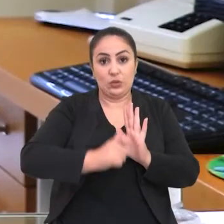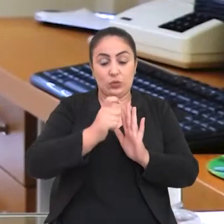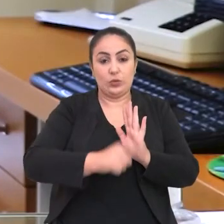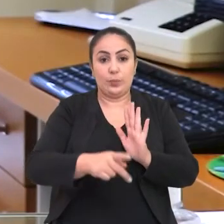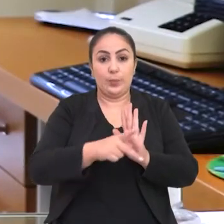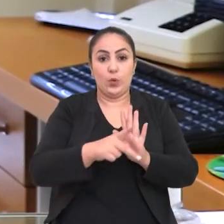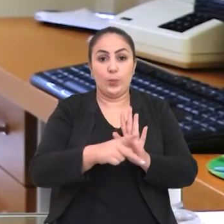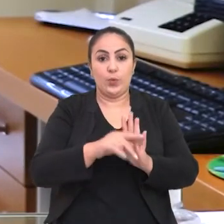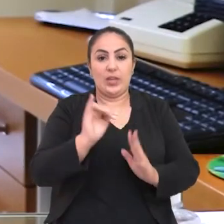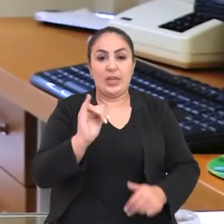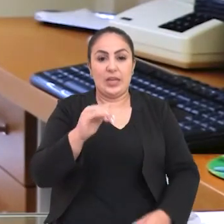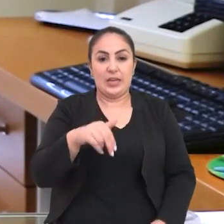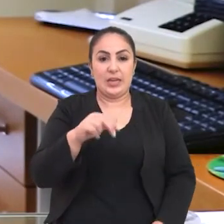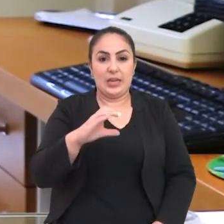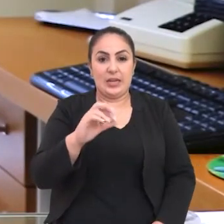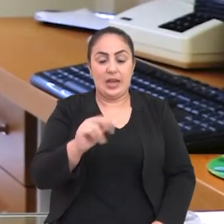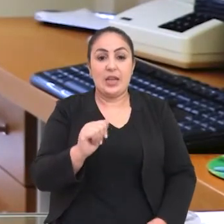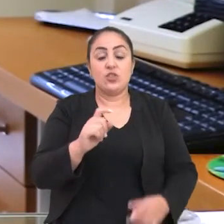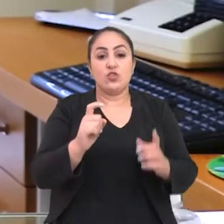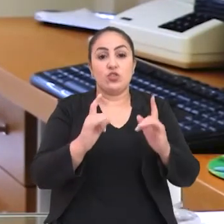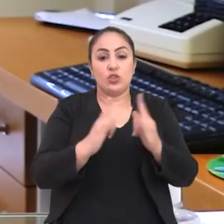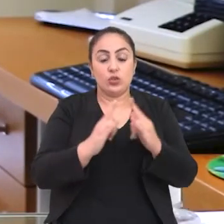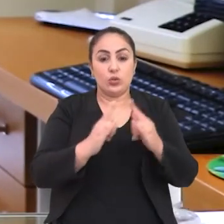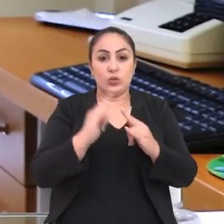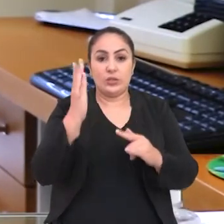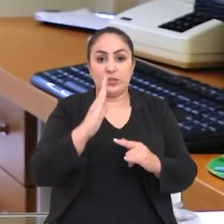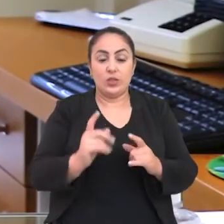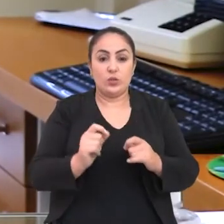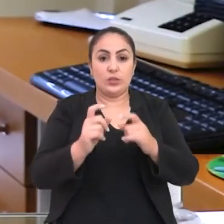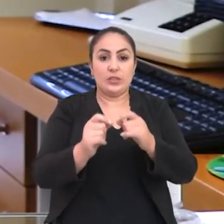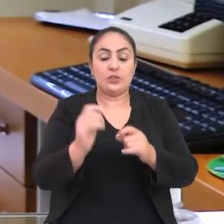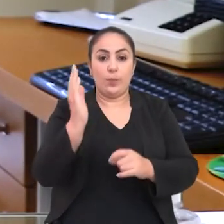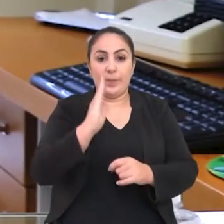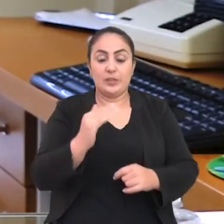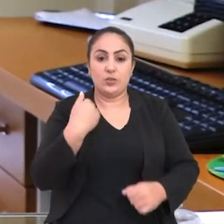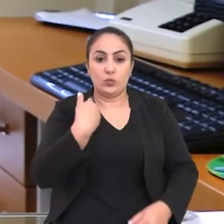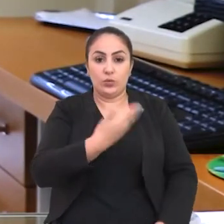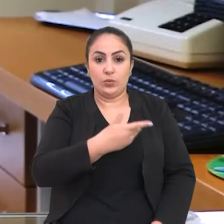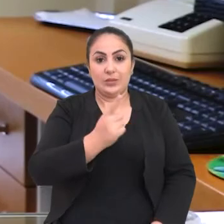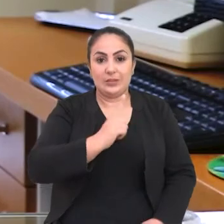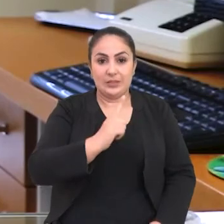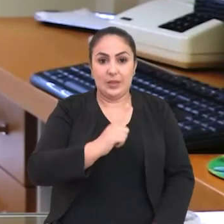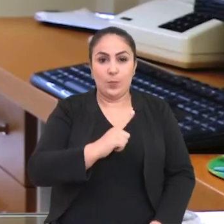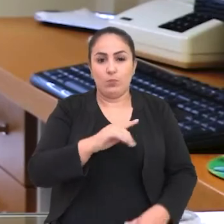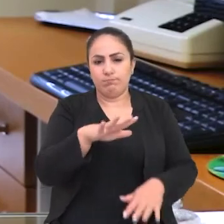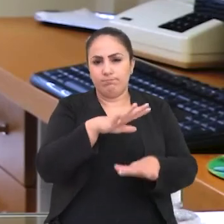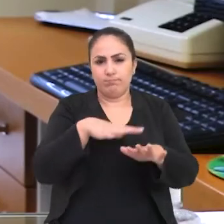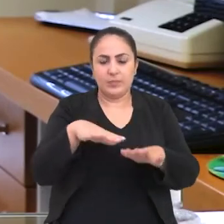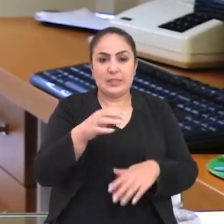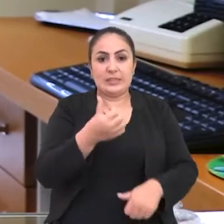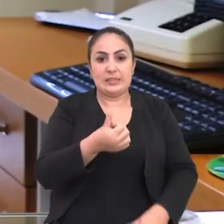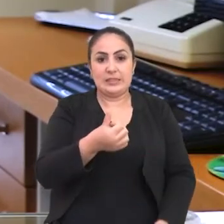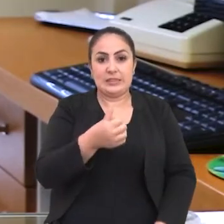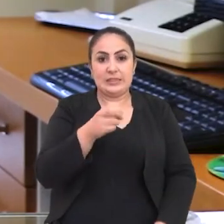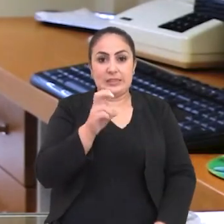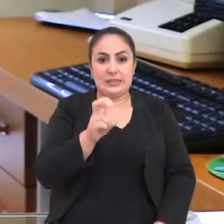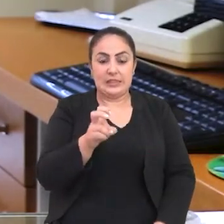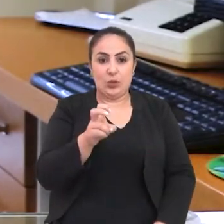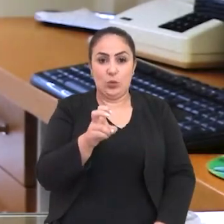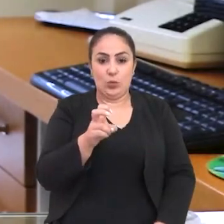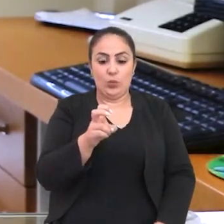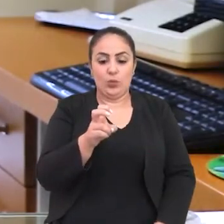Pelos dados do INCA, que é o Instituto Nacional do Câncer, no Brasil, nós vamos ter ao redor de